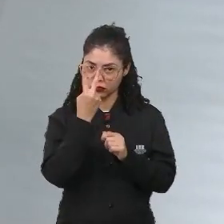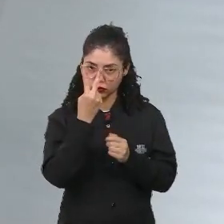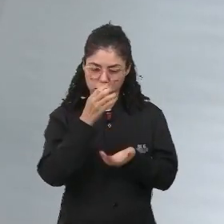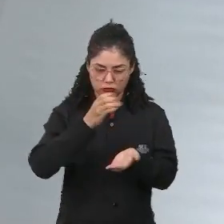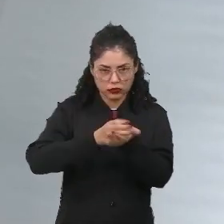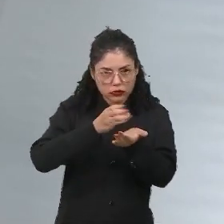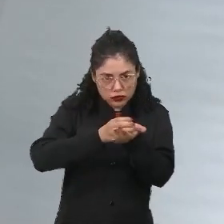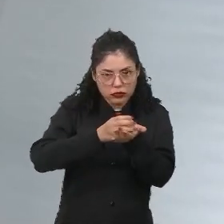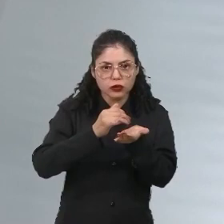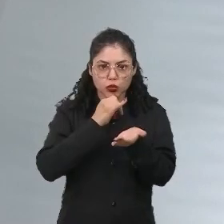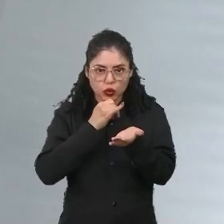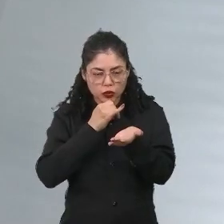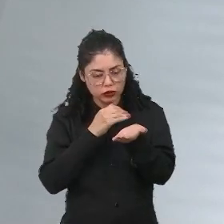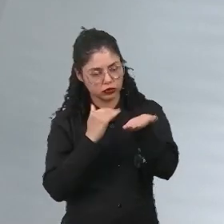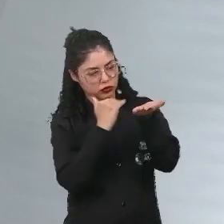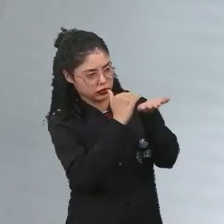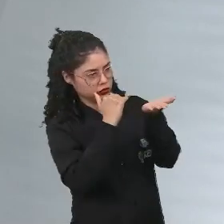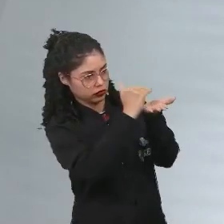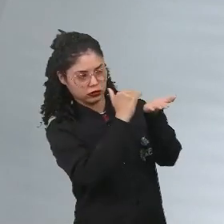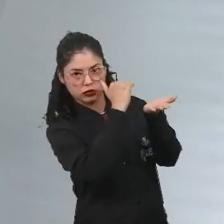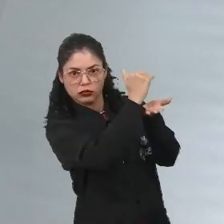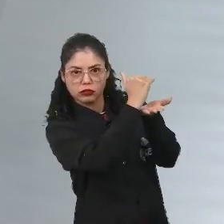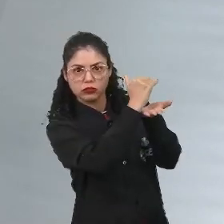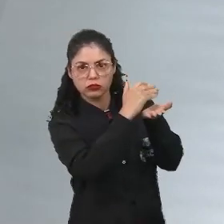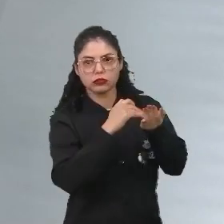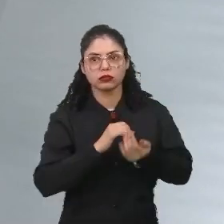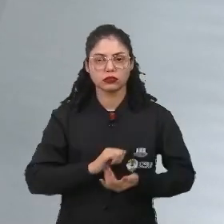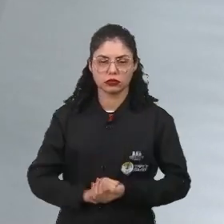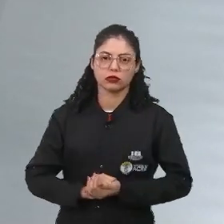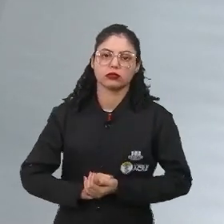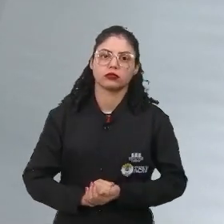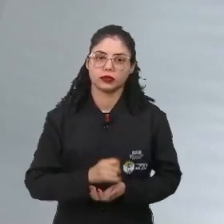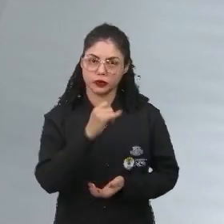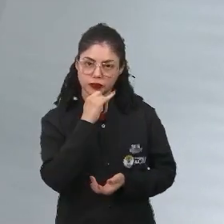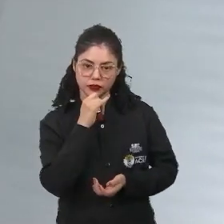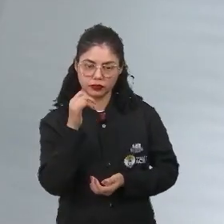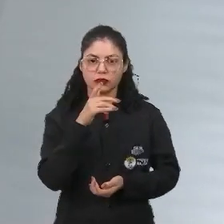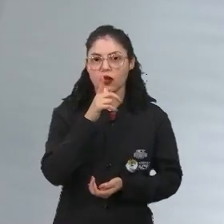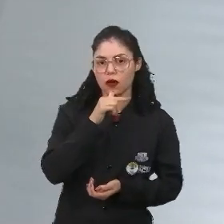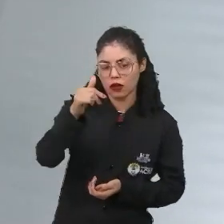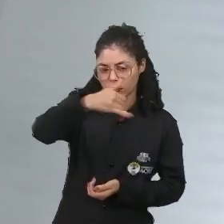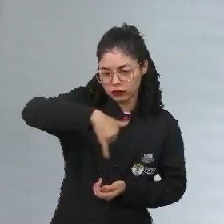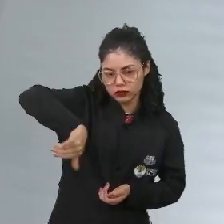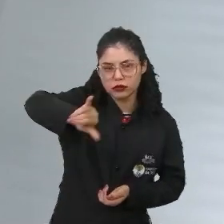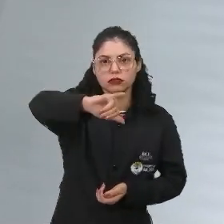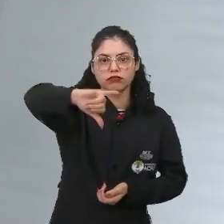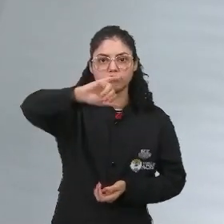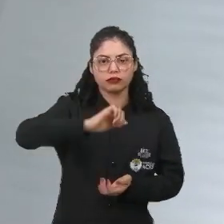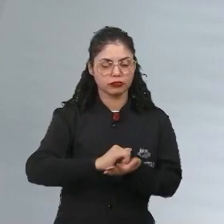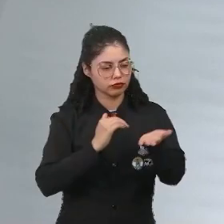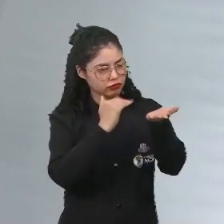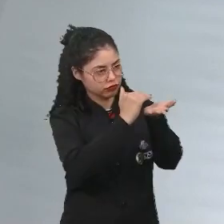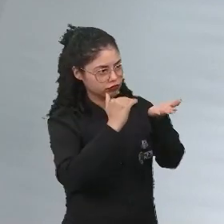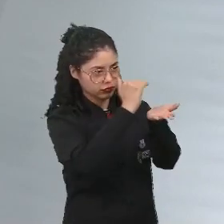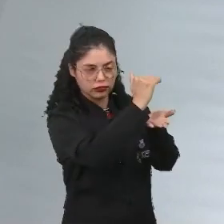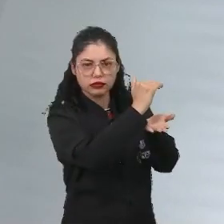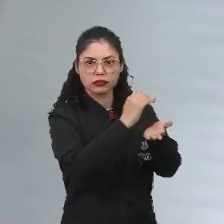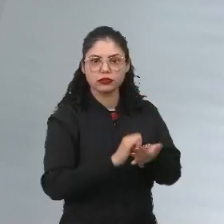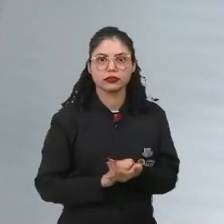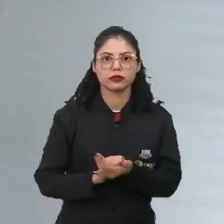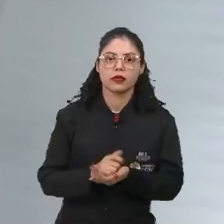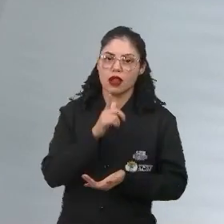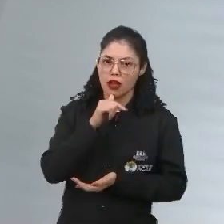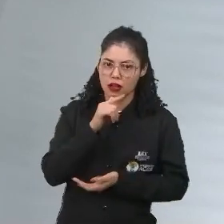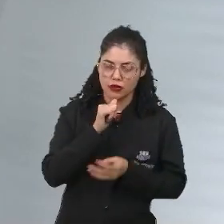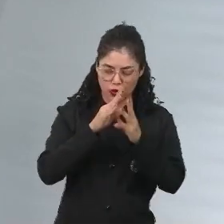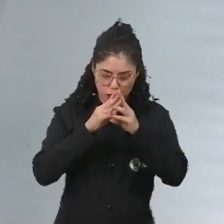mais fases visíveis. O exemplo mais comum, água e óleo, água e areia